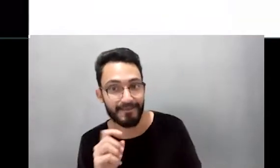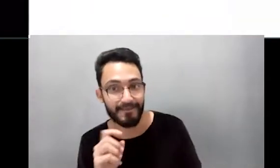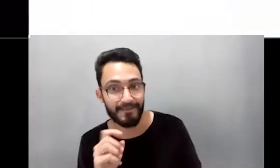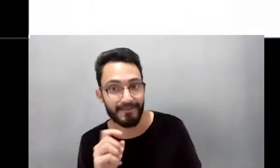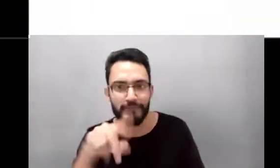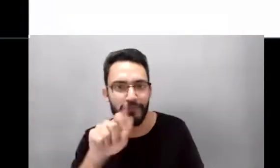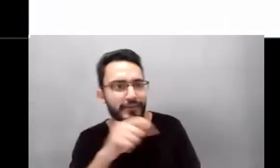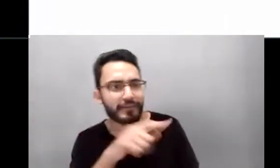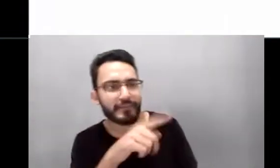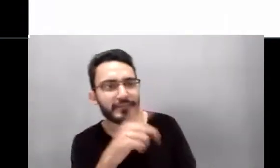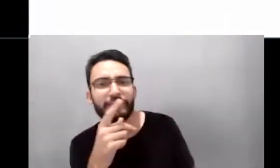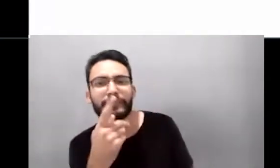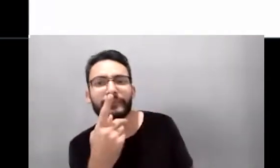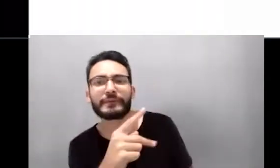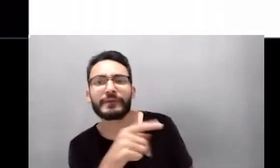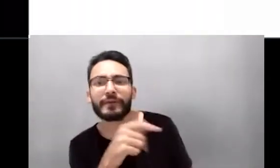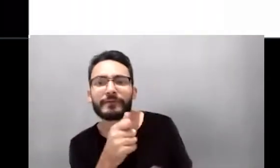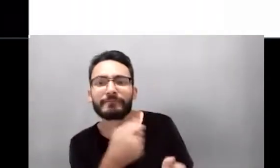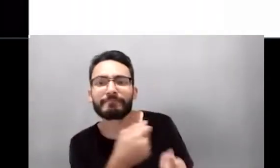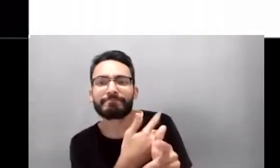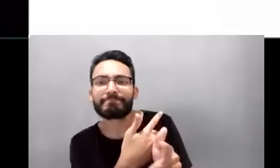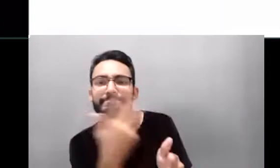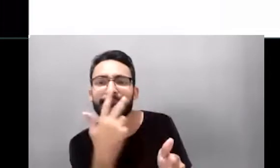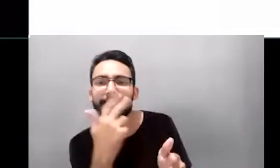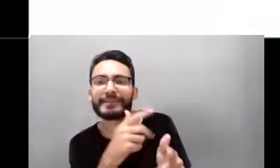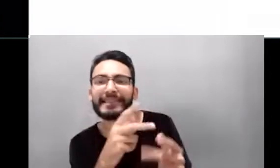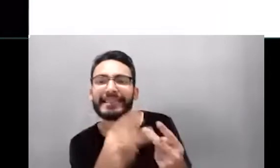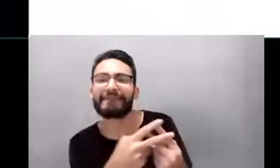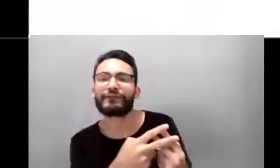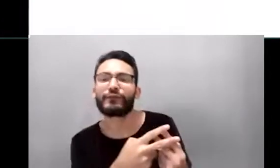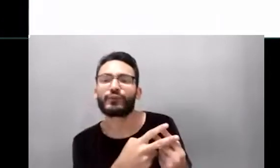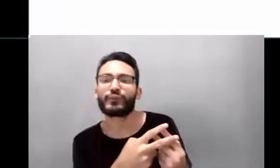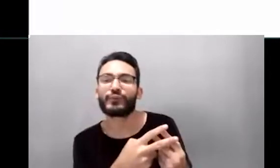Amandinha, travou, agora você Oi. voltou. Ah, e outra vez, em que horário?